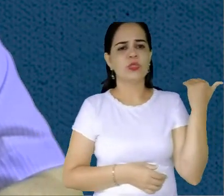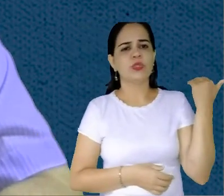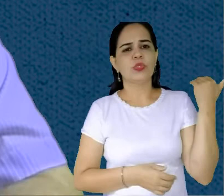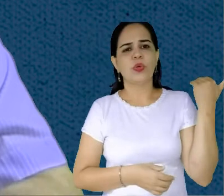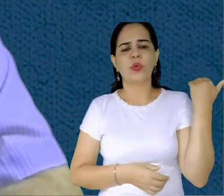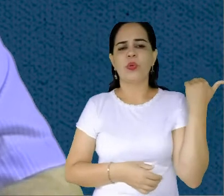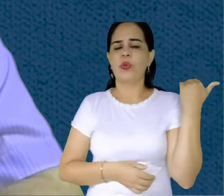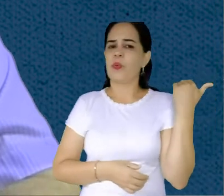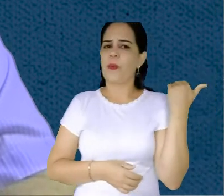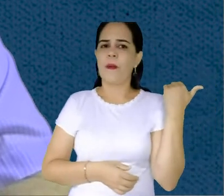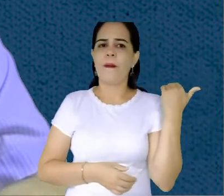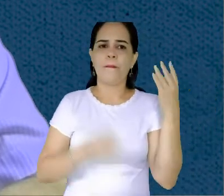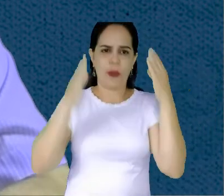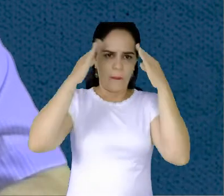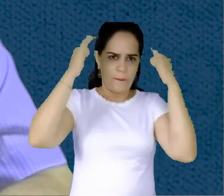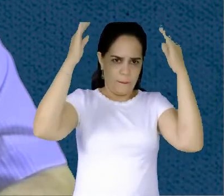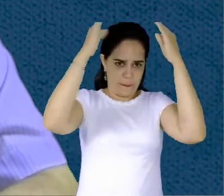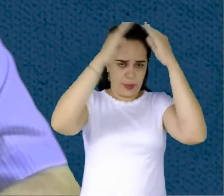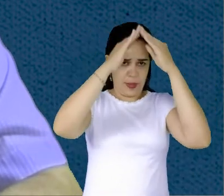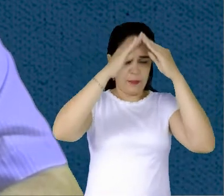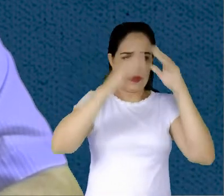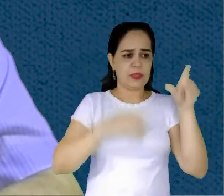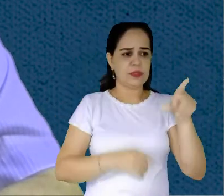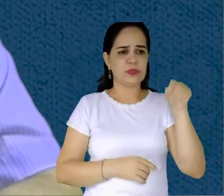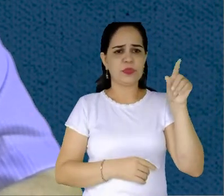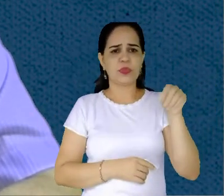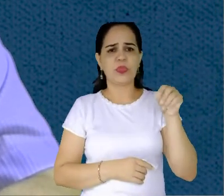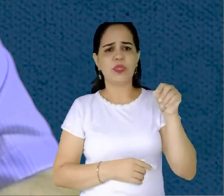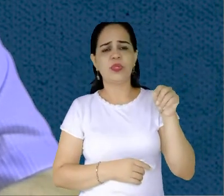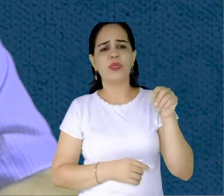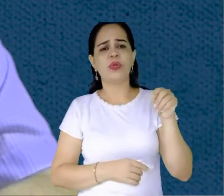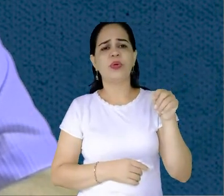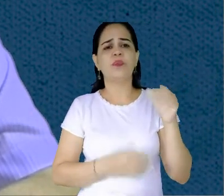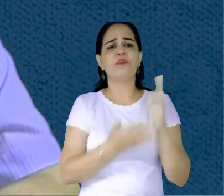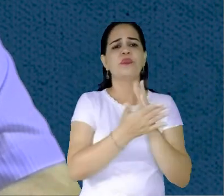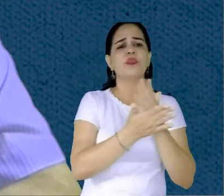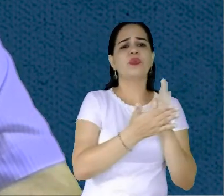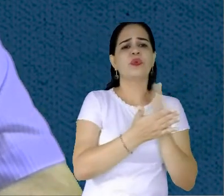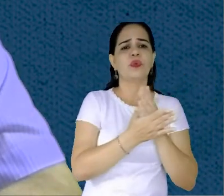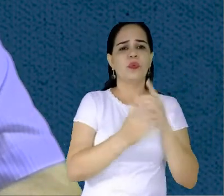tá? Alguns meses antes da pandemia.